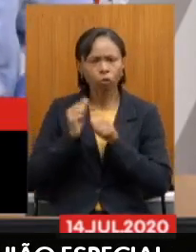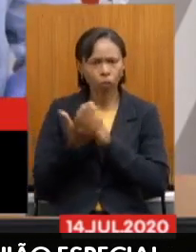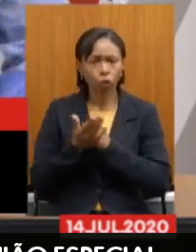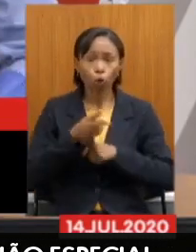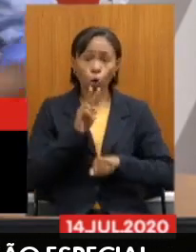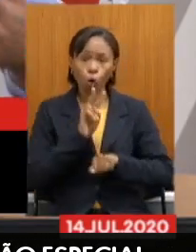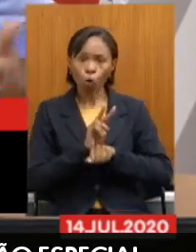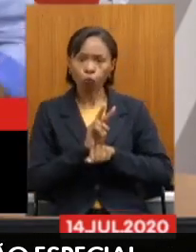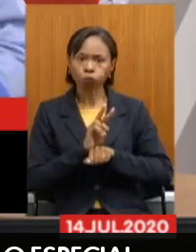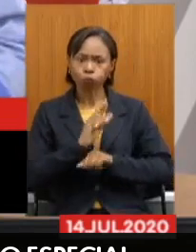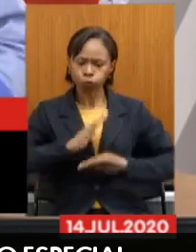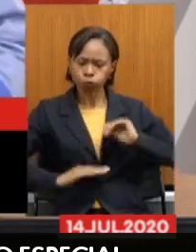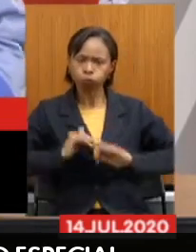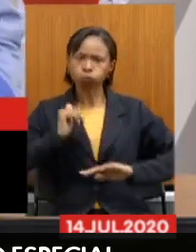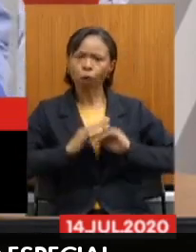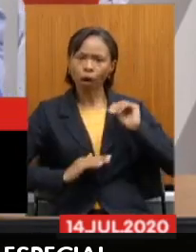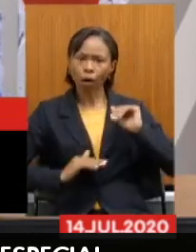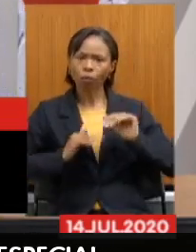Os oficiais de justiça estão na rua,